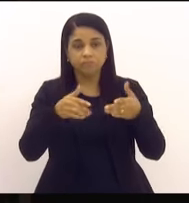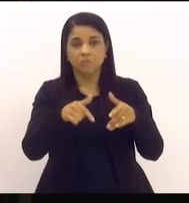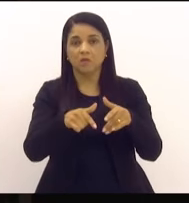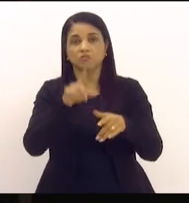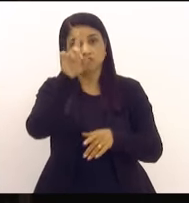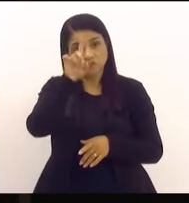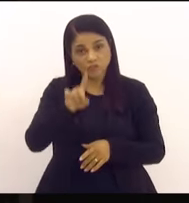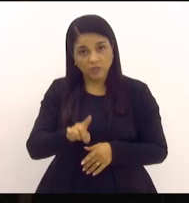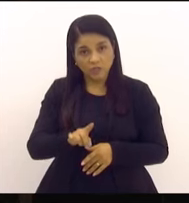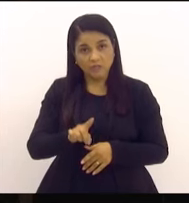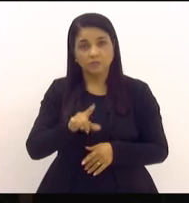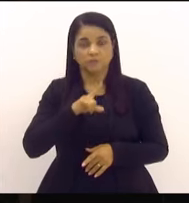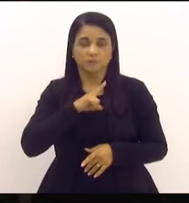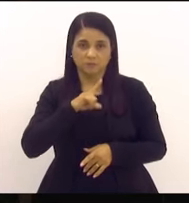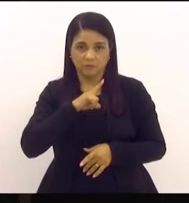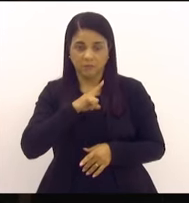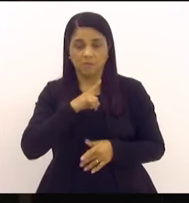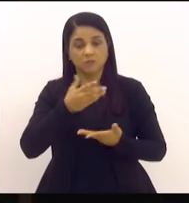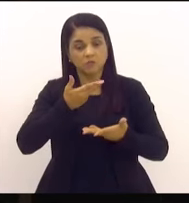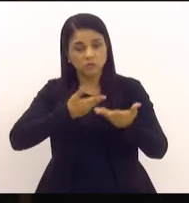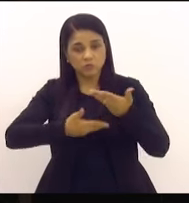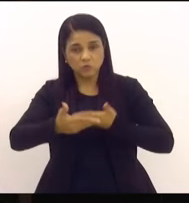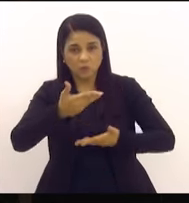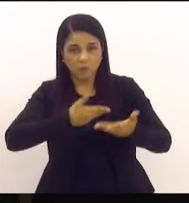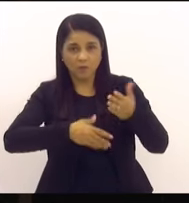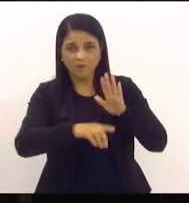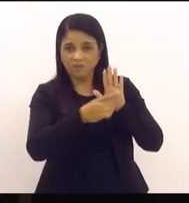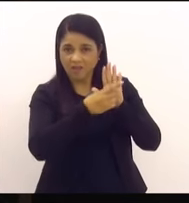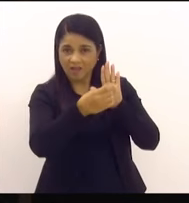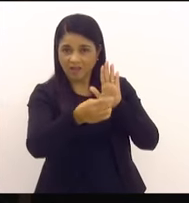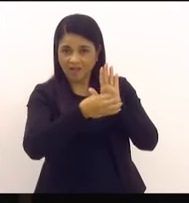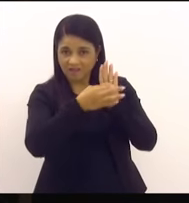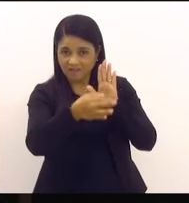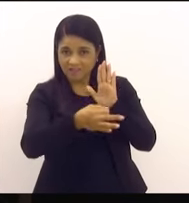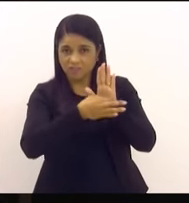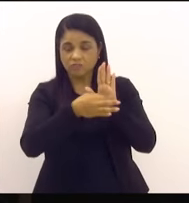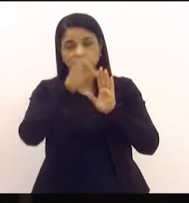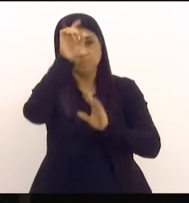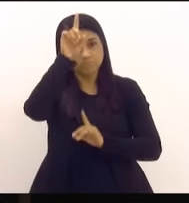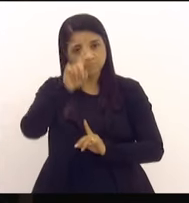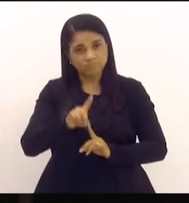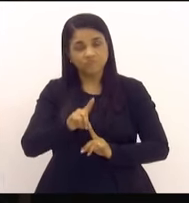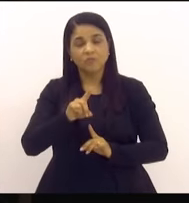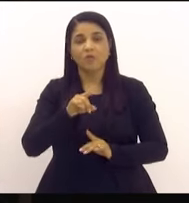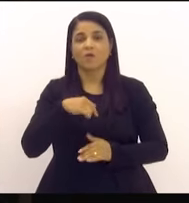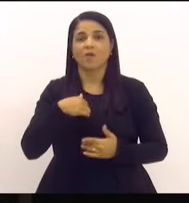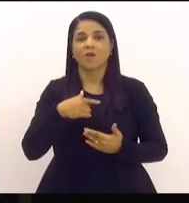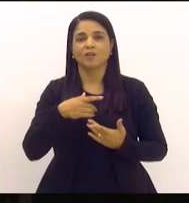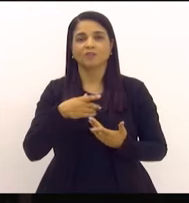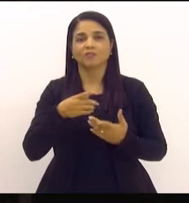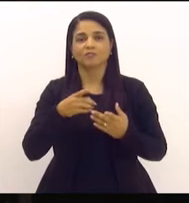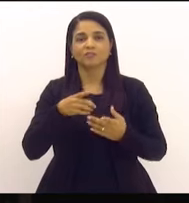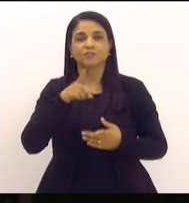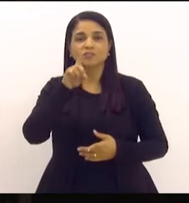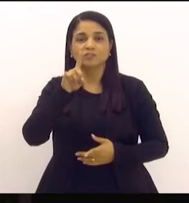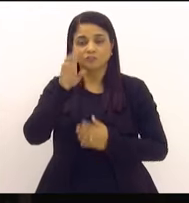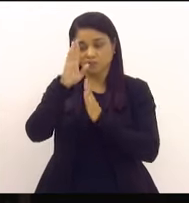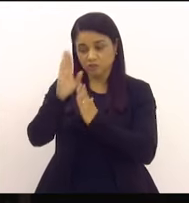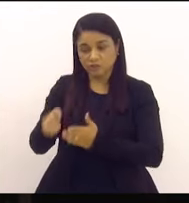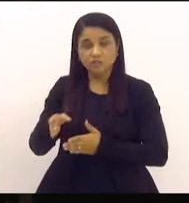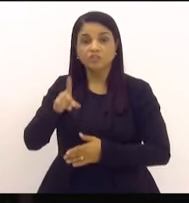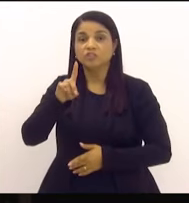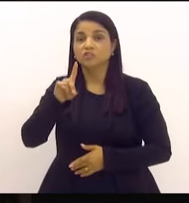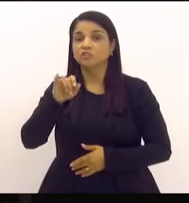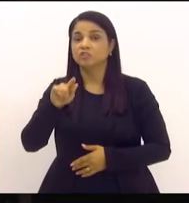Mas Vossa Excelência compartilhar essa crítica é muito honesto e muito digno da sua parte. Outra questão,